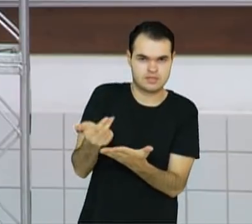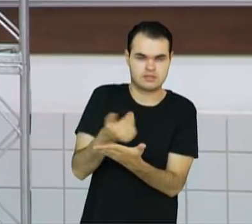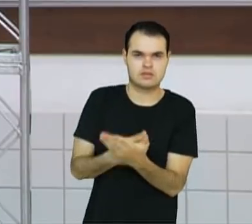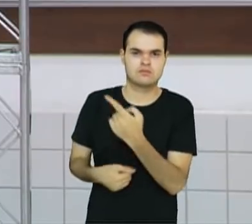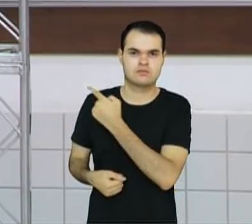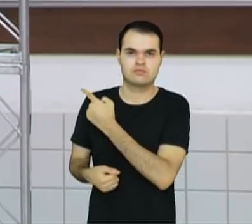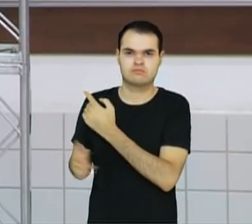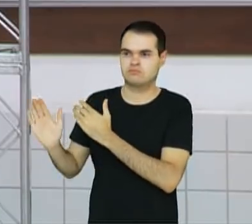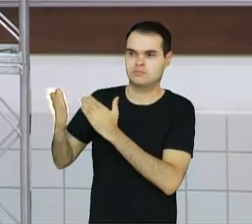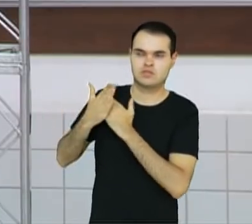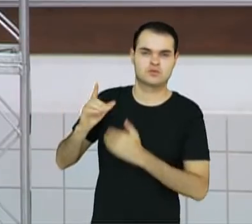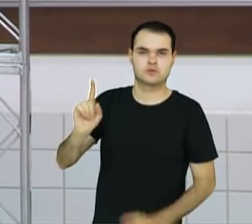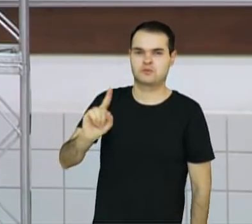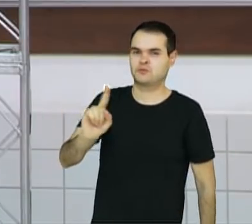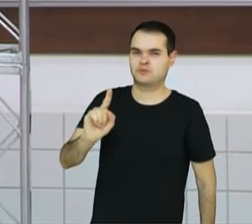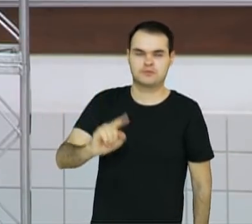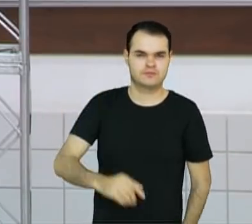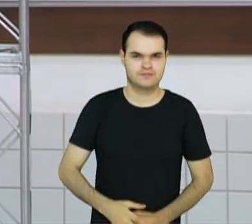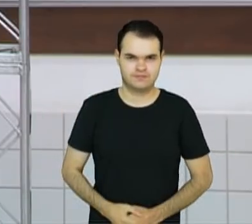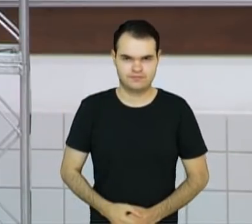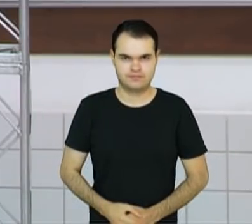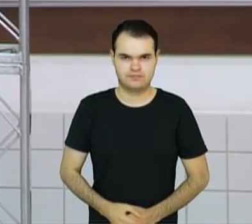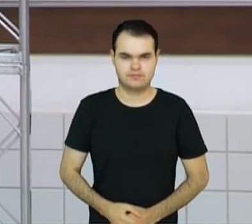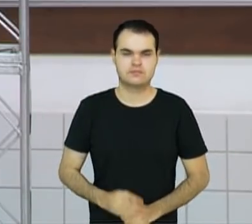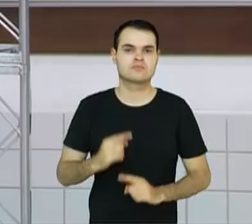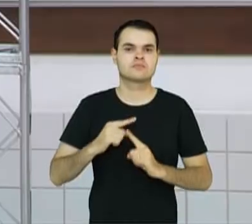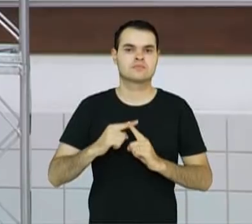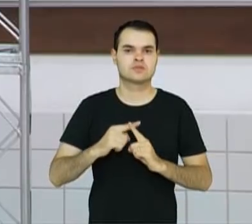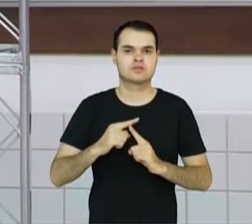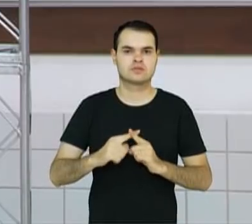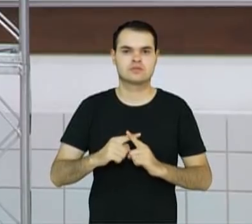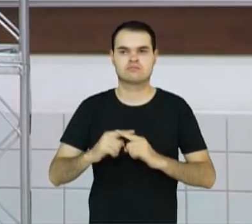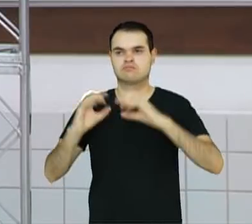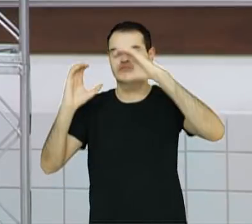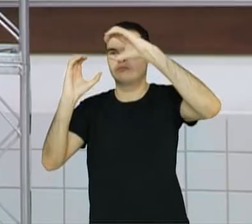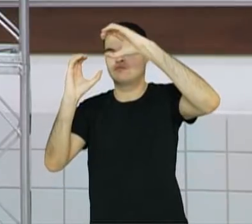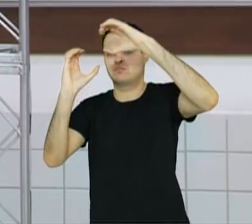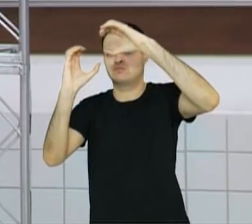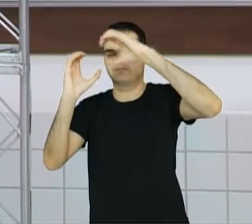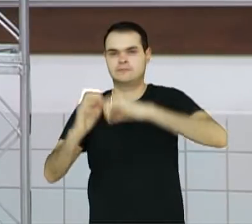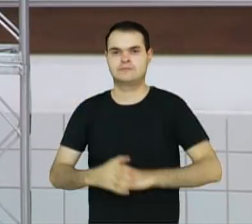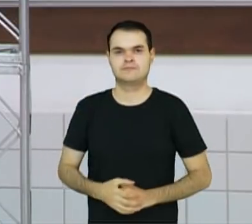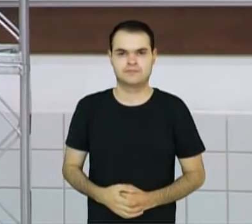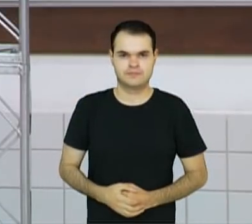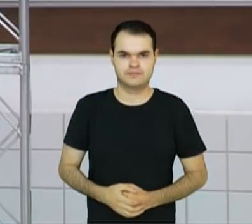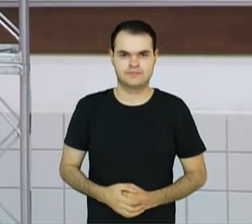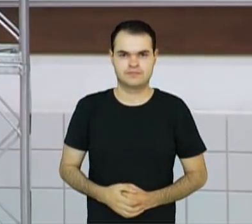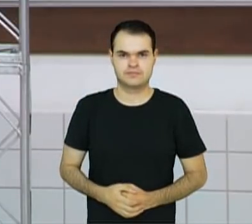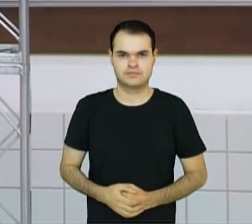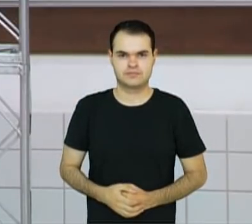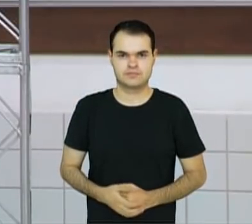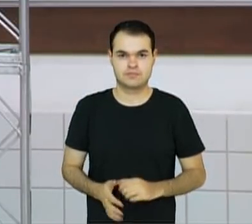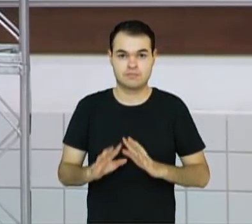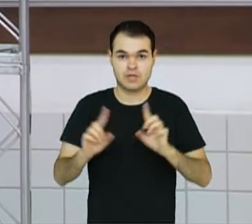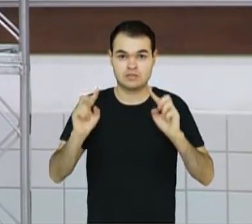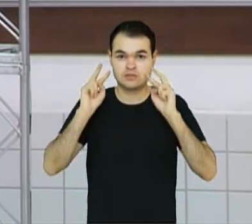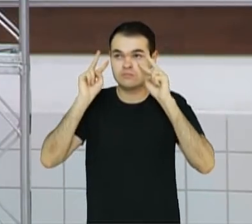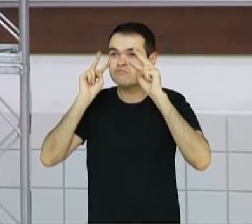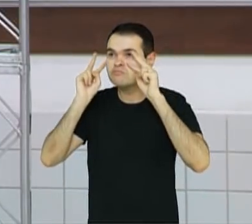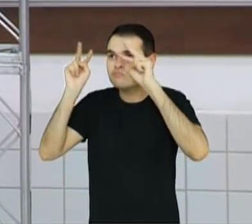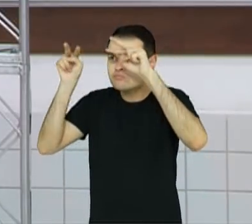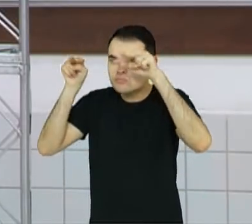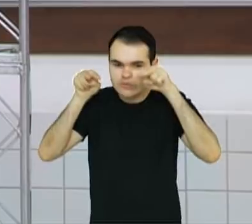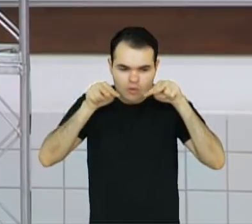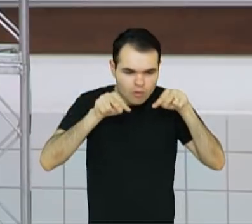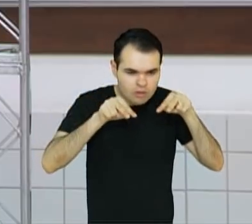não me favorece. Por que ele não me favorece? Por causa das figuras ali circulares. Certo? Mas se você olhar para os cálculos, a